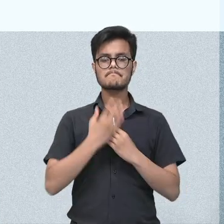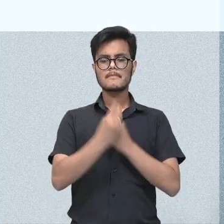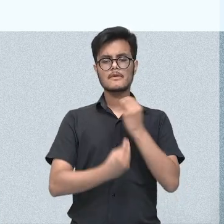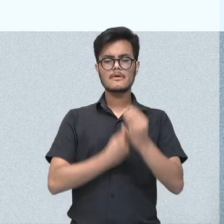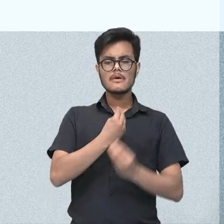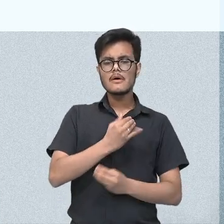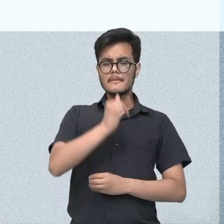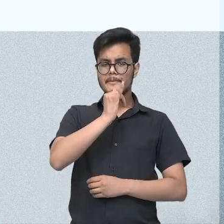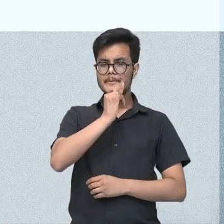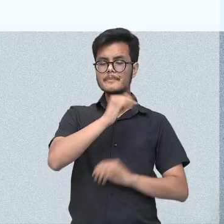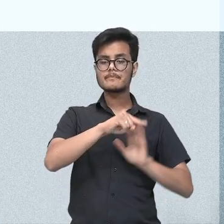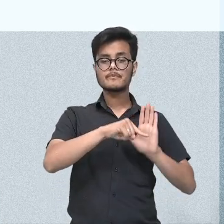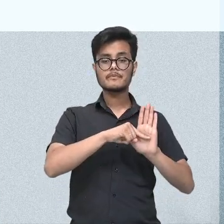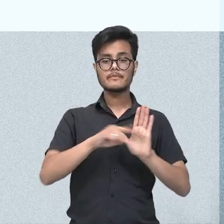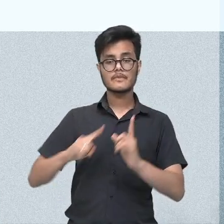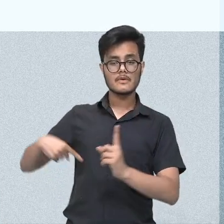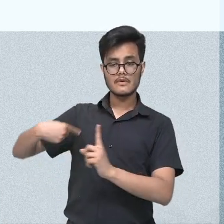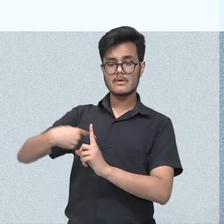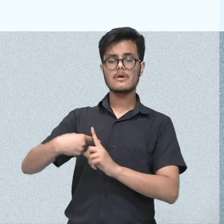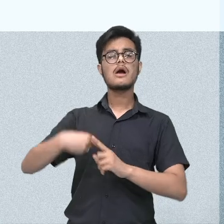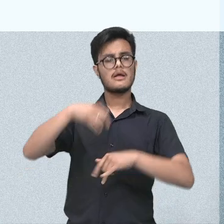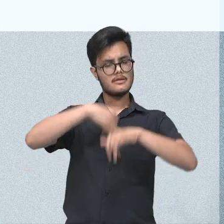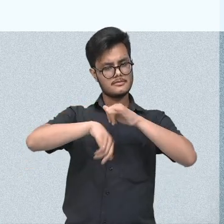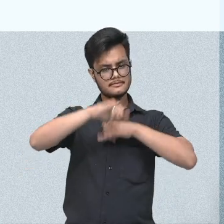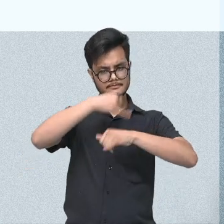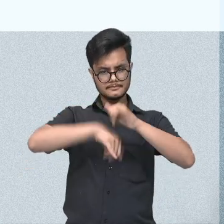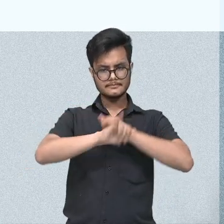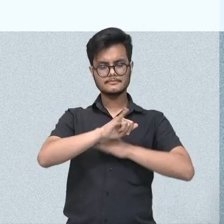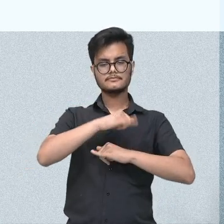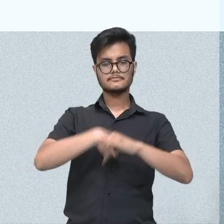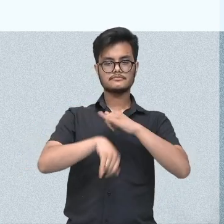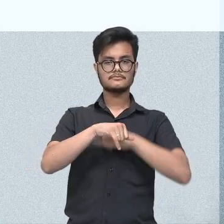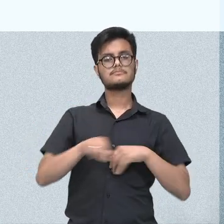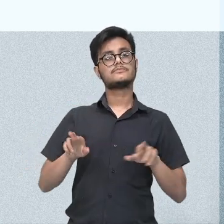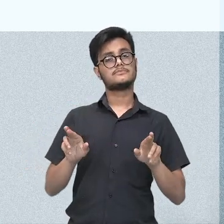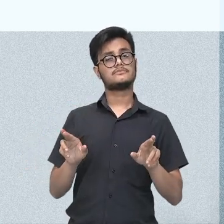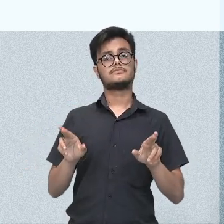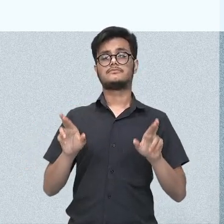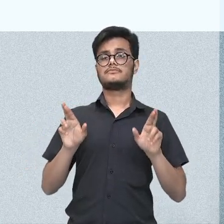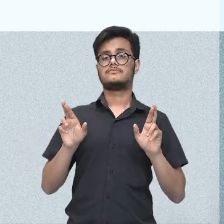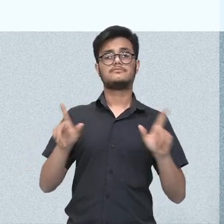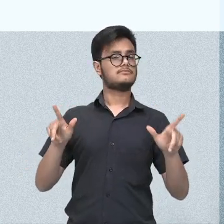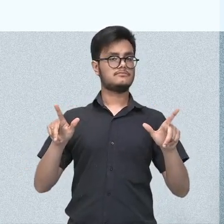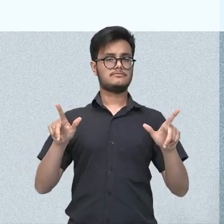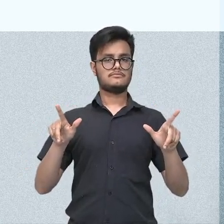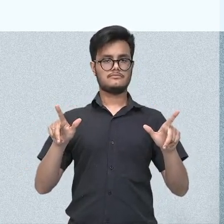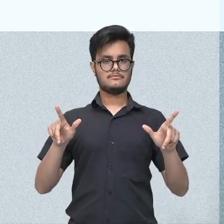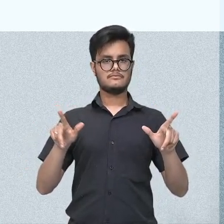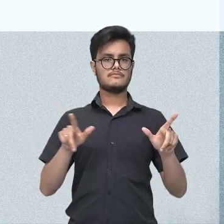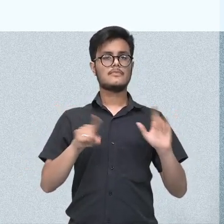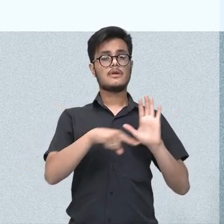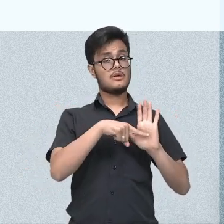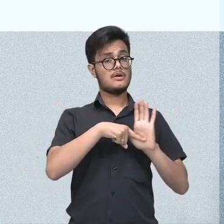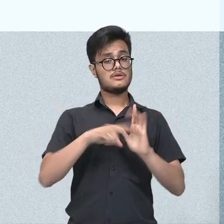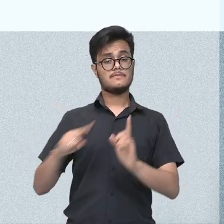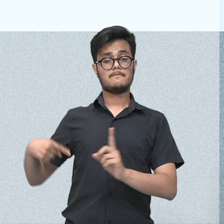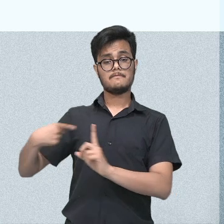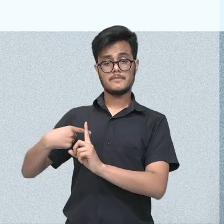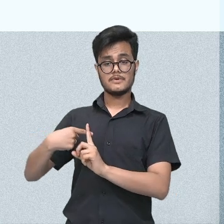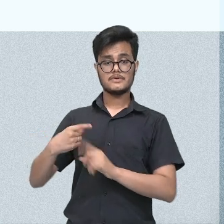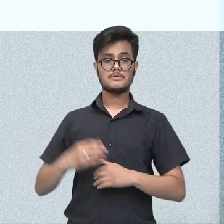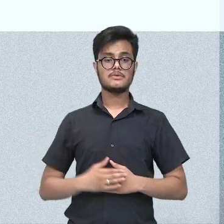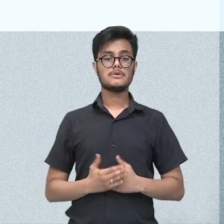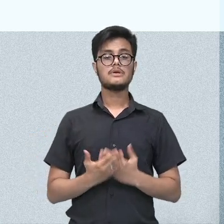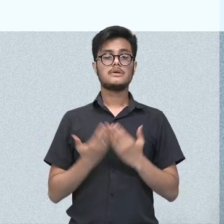dos corpos, eles ficam eletrizados com cargas elétricas de sinais opostos. Logo, você